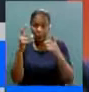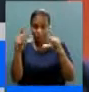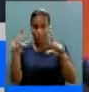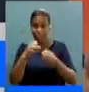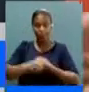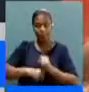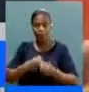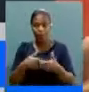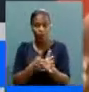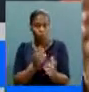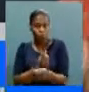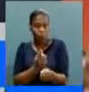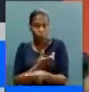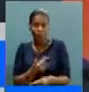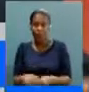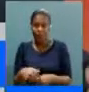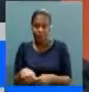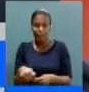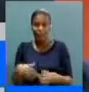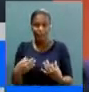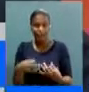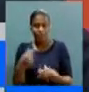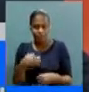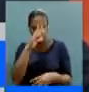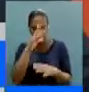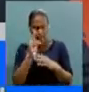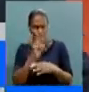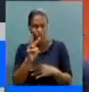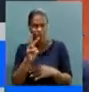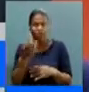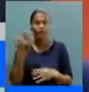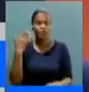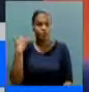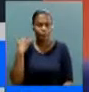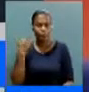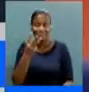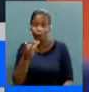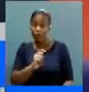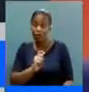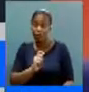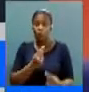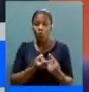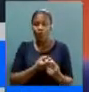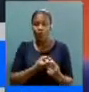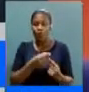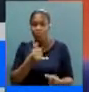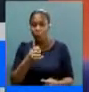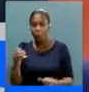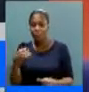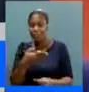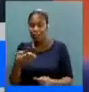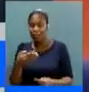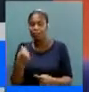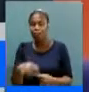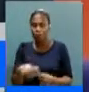ativas tudo isto tem estado é simplificar news entre hoje e mexe no ano de 2007